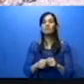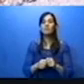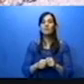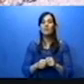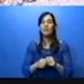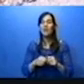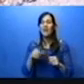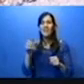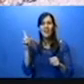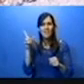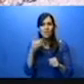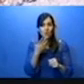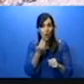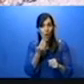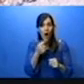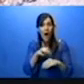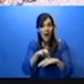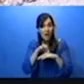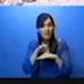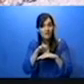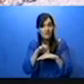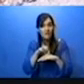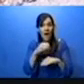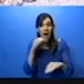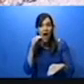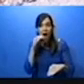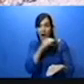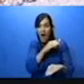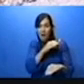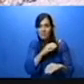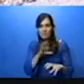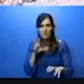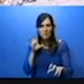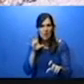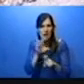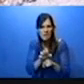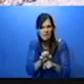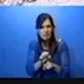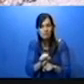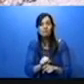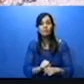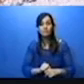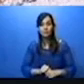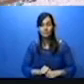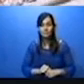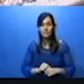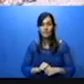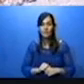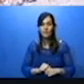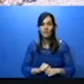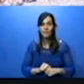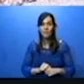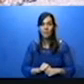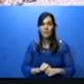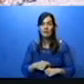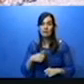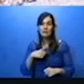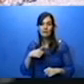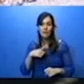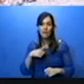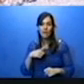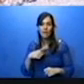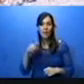animais carnívoros, animais rápidos, agressivos. Diplópodos, nós temos como exemplo piro de